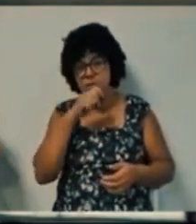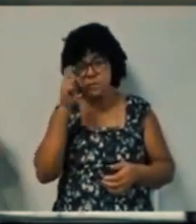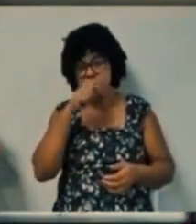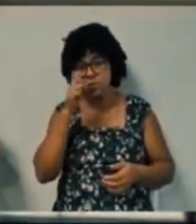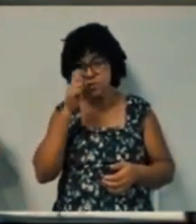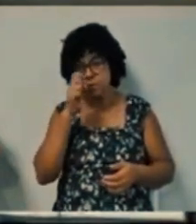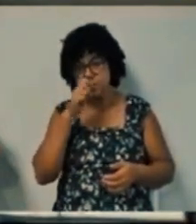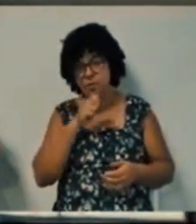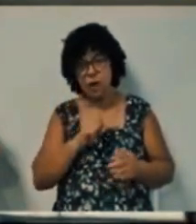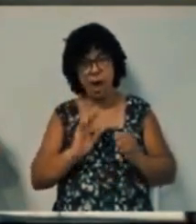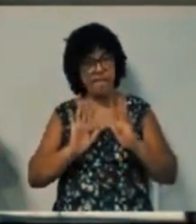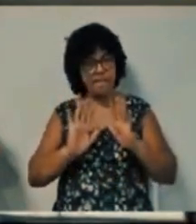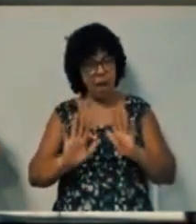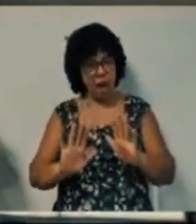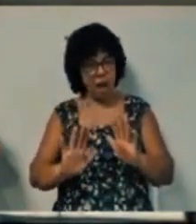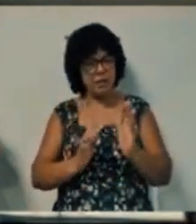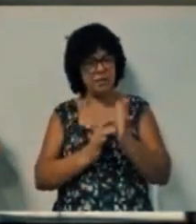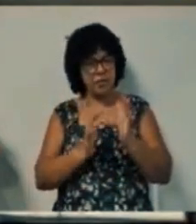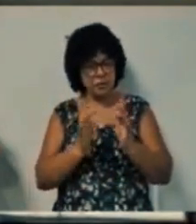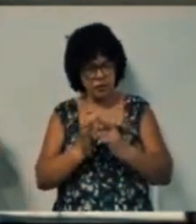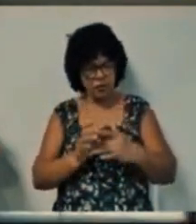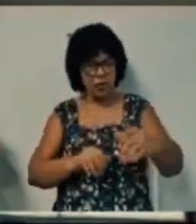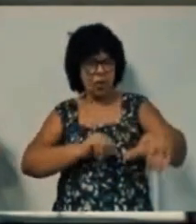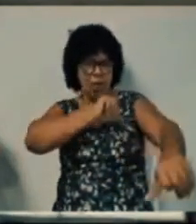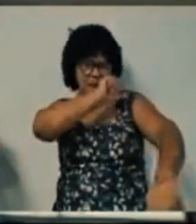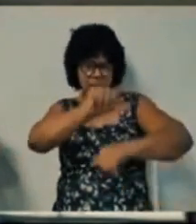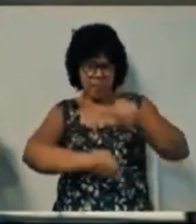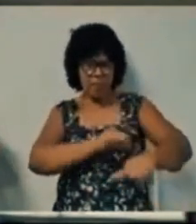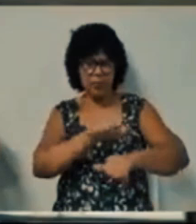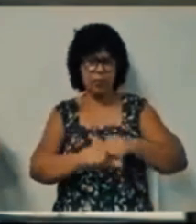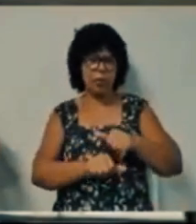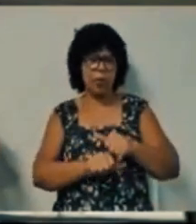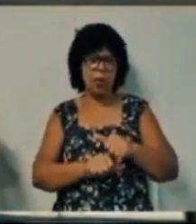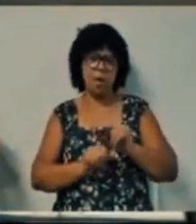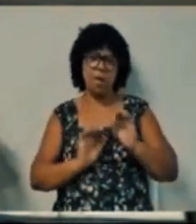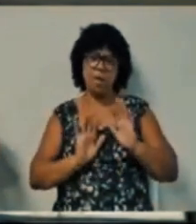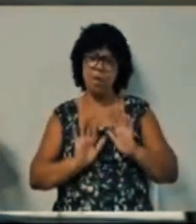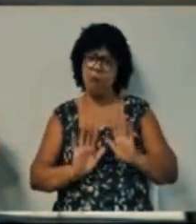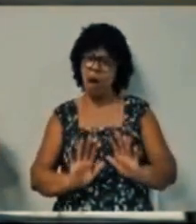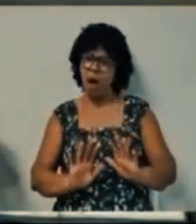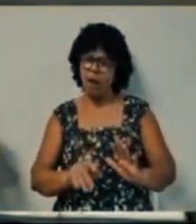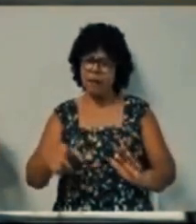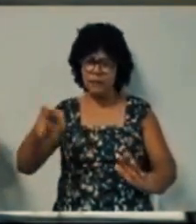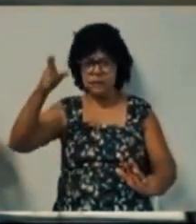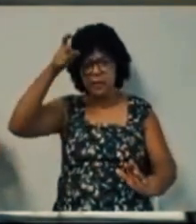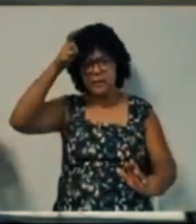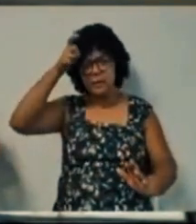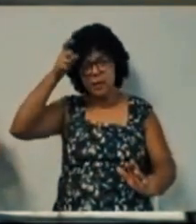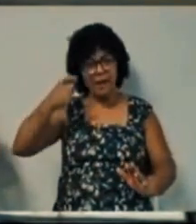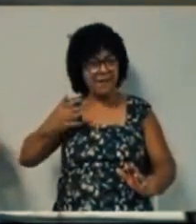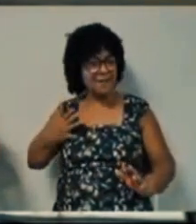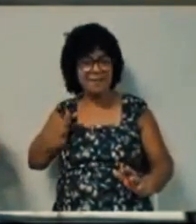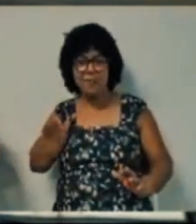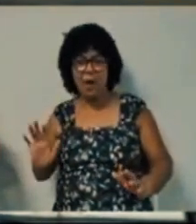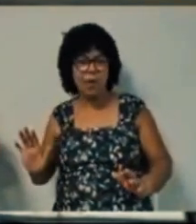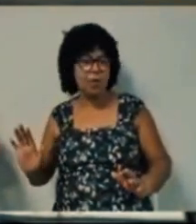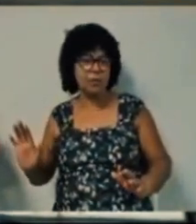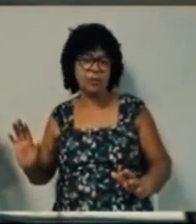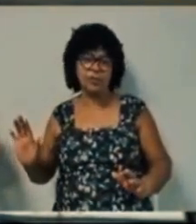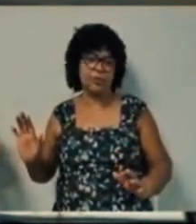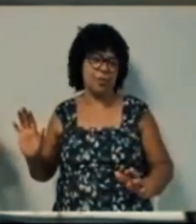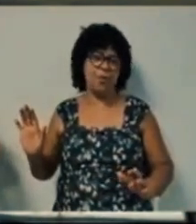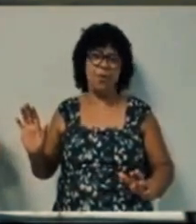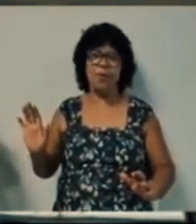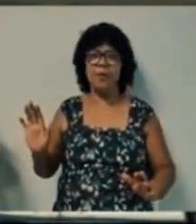agentes, os falsos mestres, os falsos profetas, os falsos obreiros. E aí